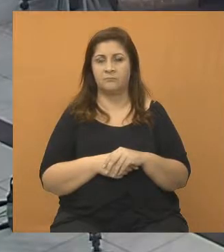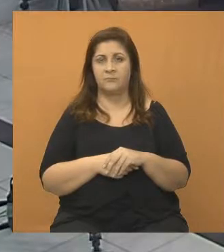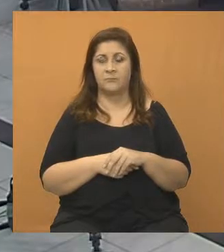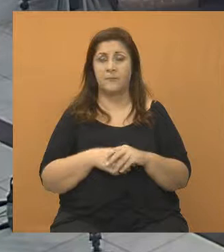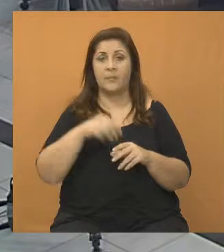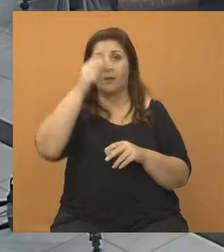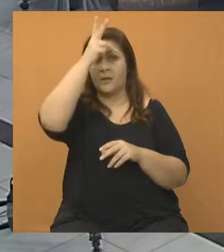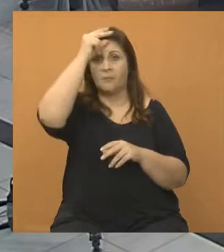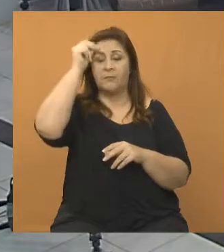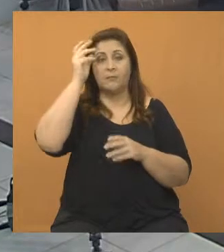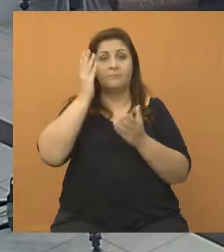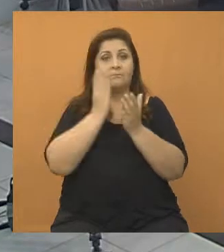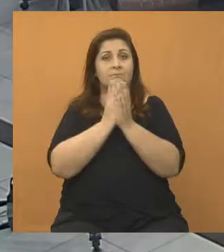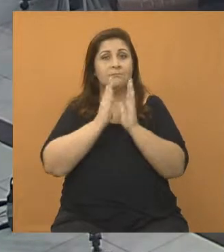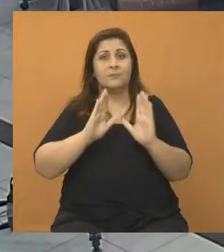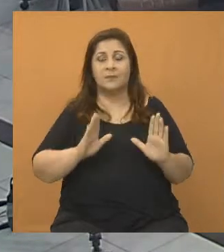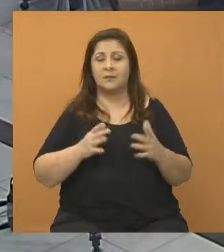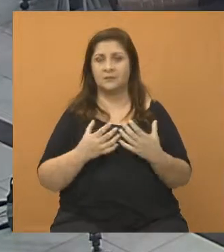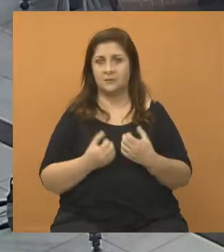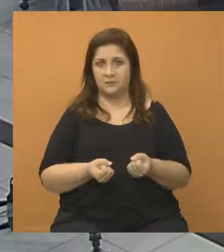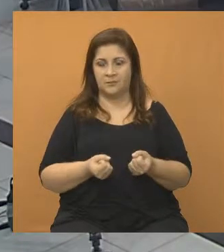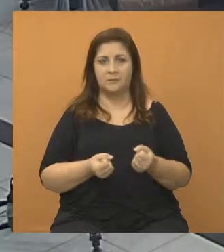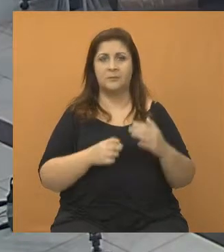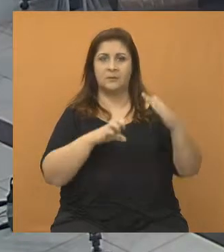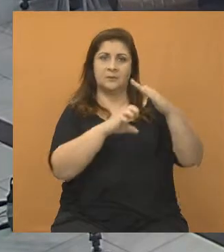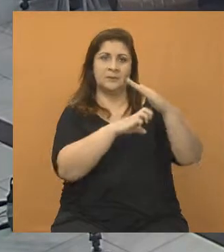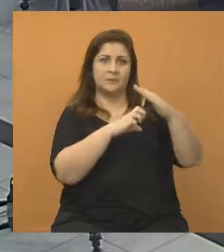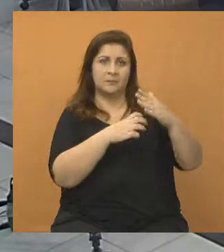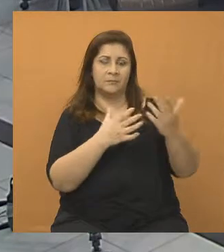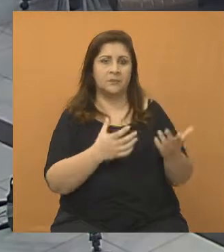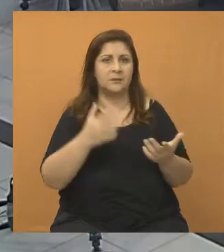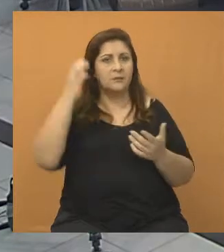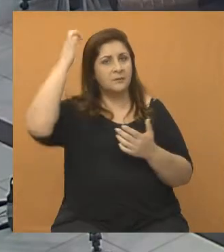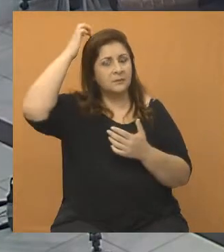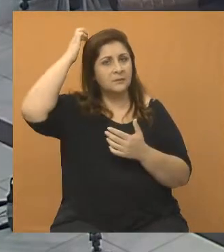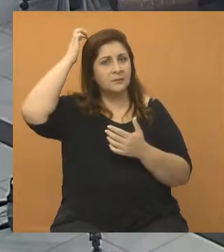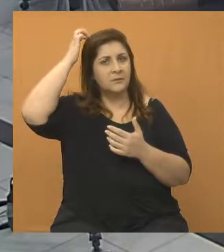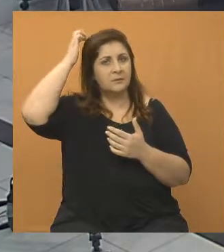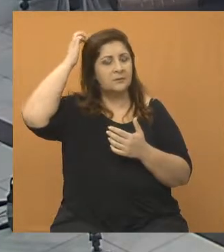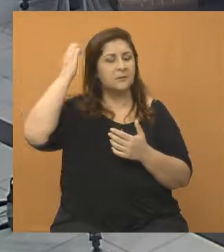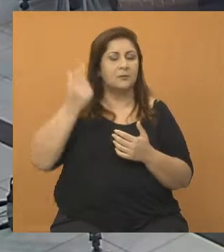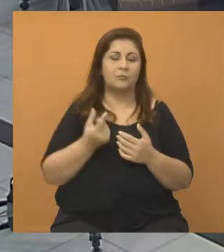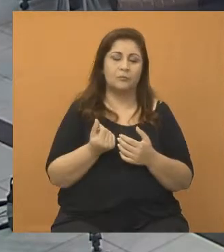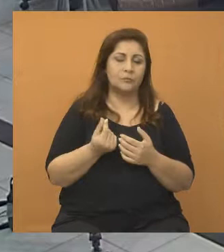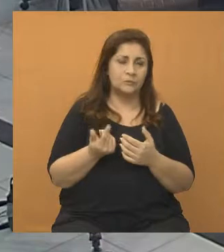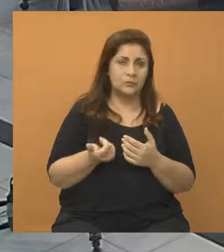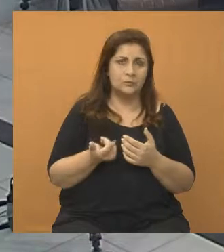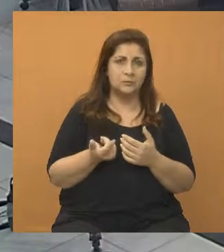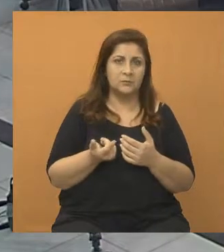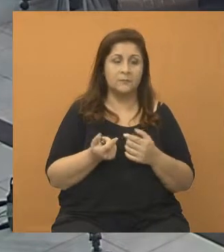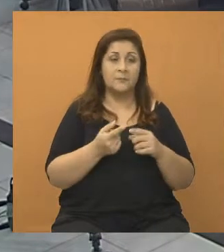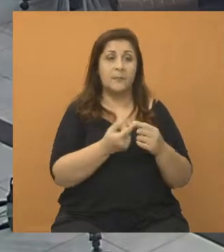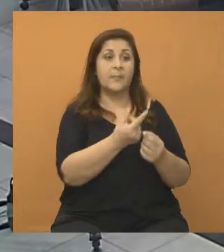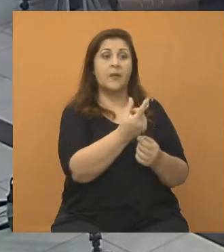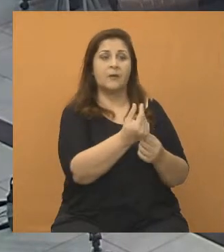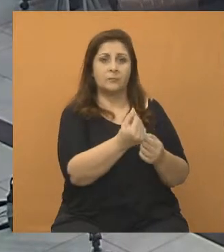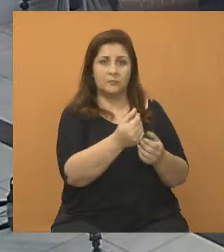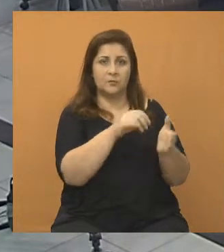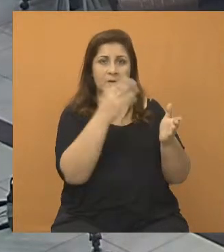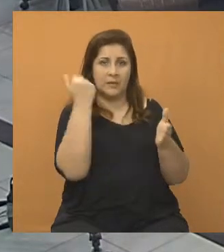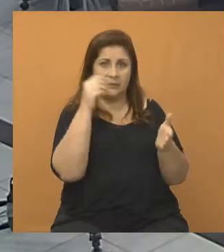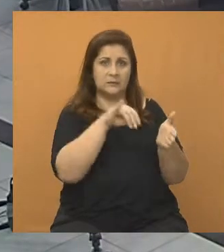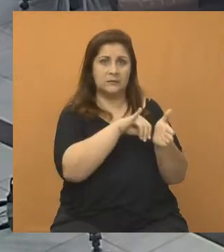prefeitura deixa de receber da empresa A, da empresa B, um valor X, e esse valor X